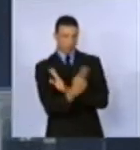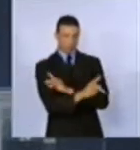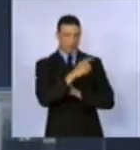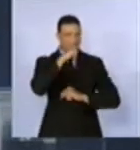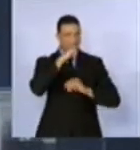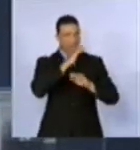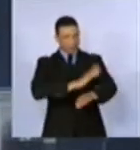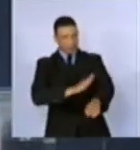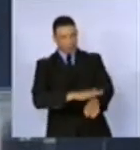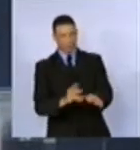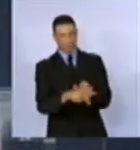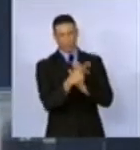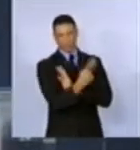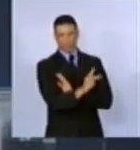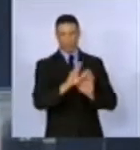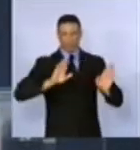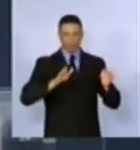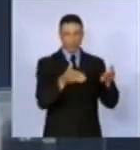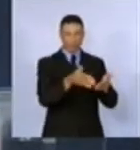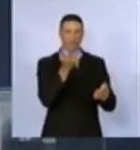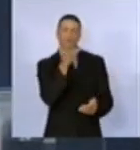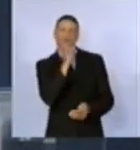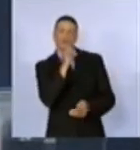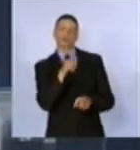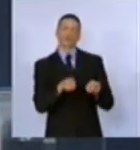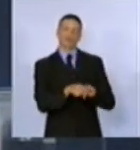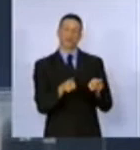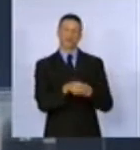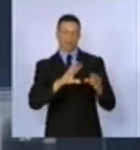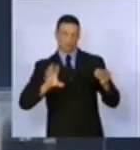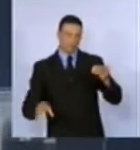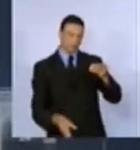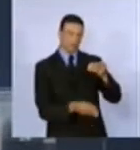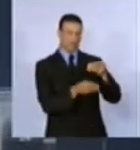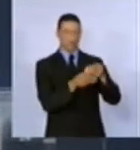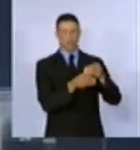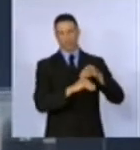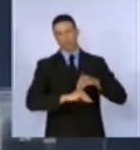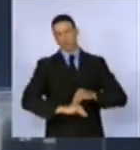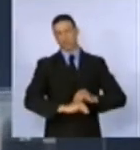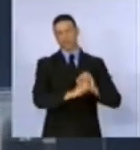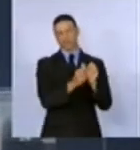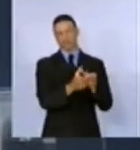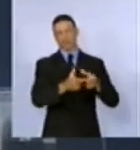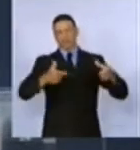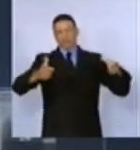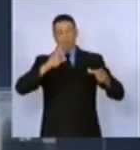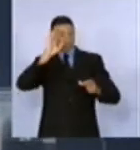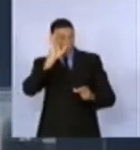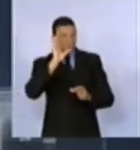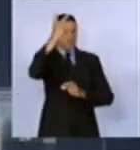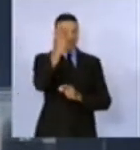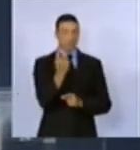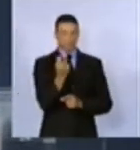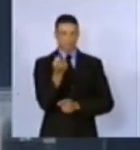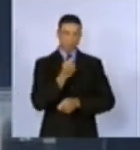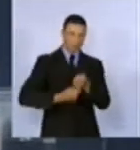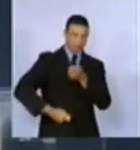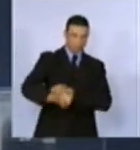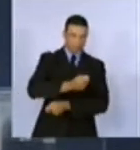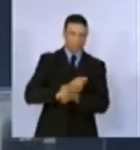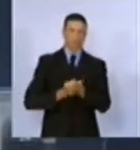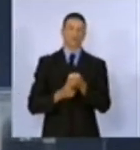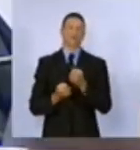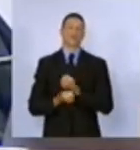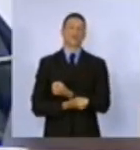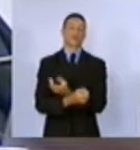e que possam trazer também produtos de maior valor agregado isso acaba sendo também parte da solução Econômica para não